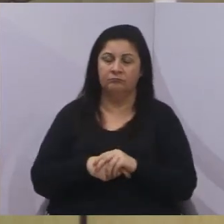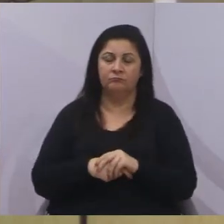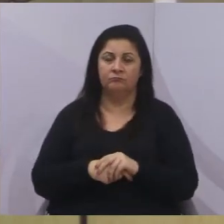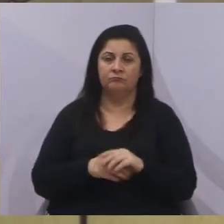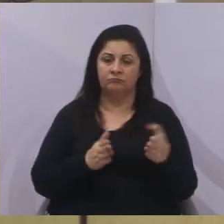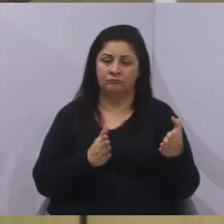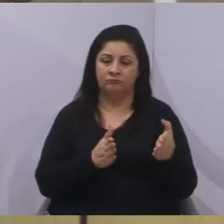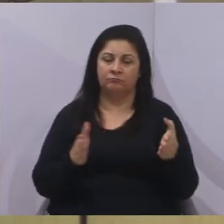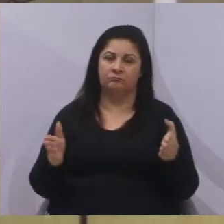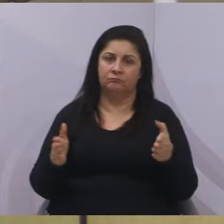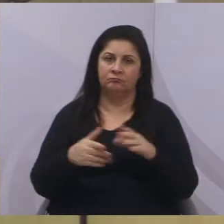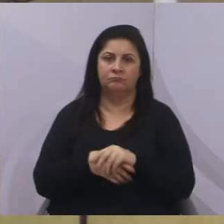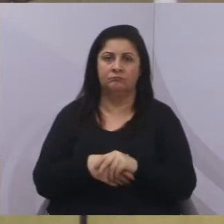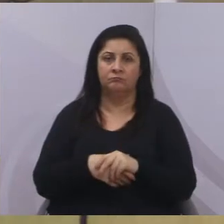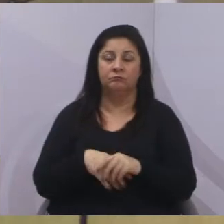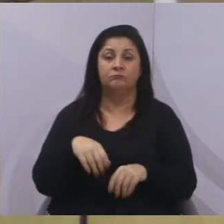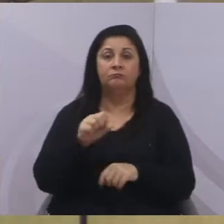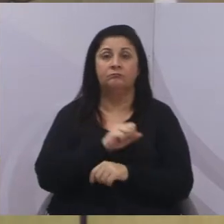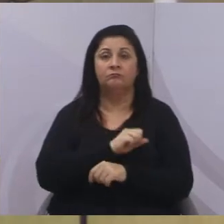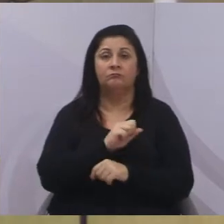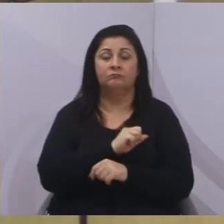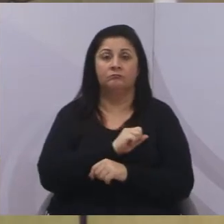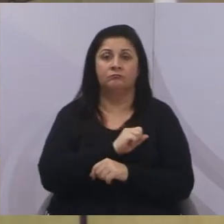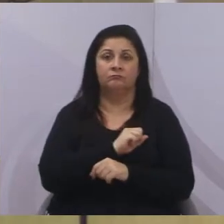período. Os nossos números de